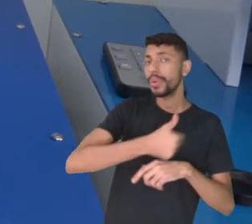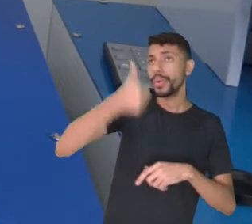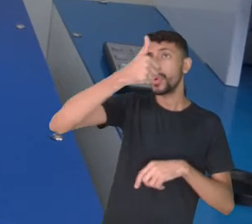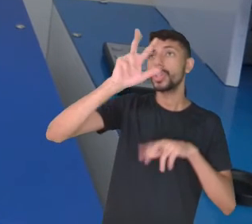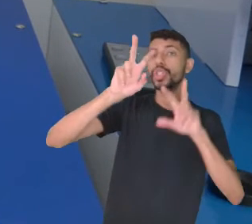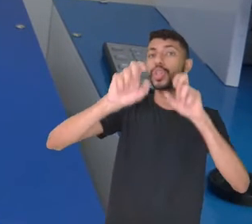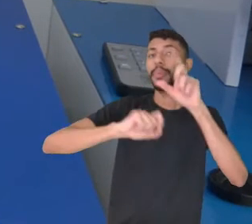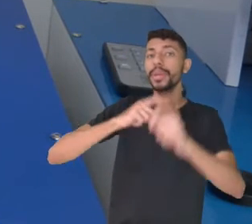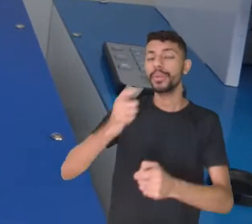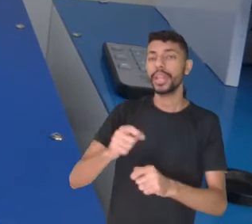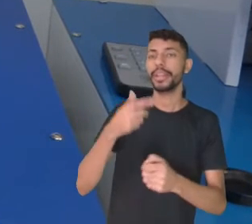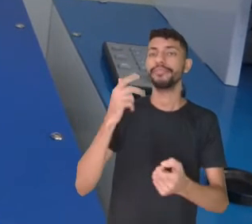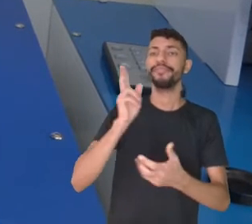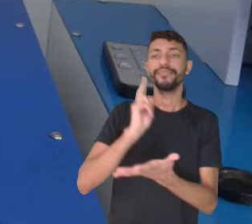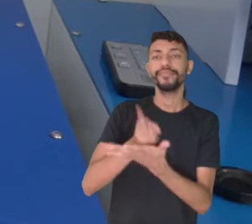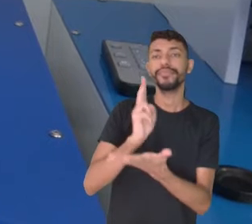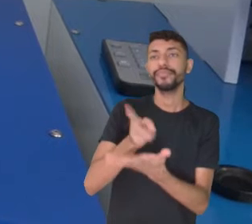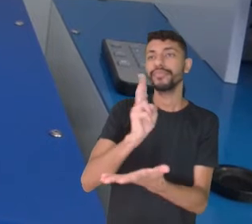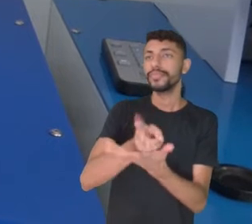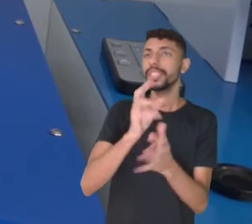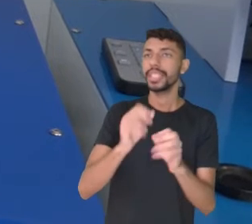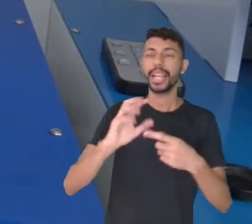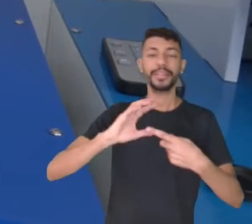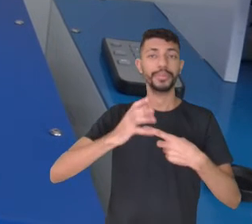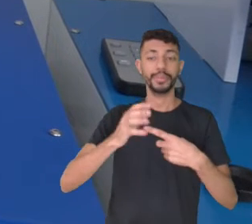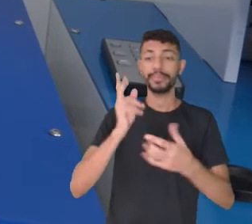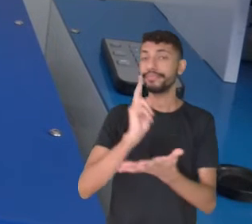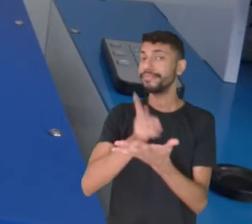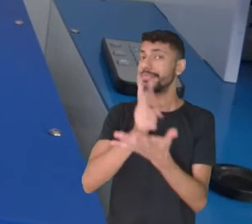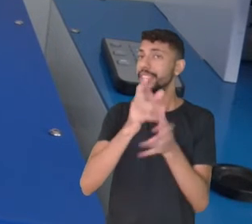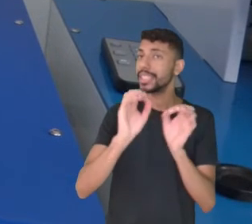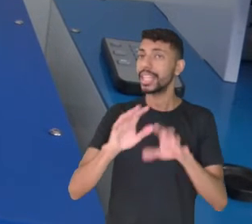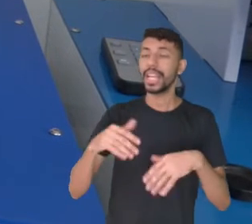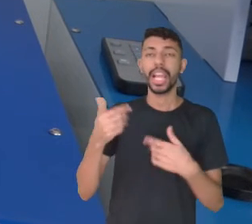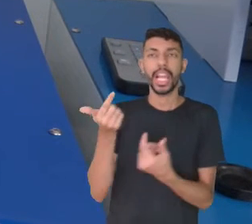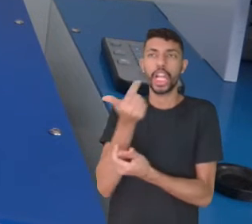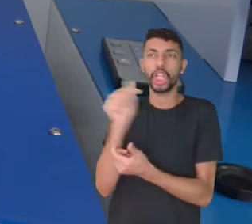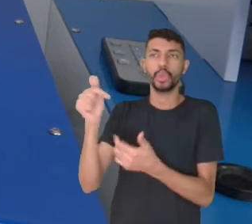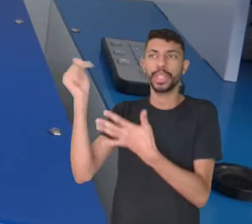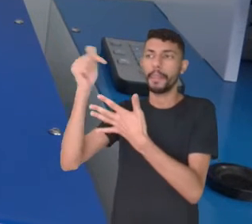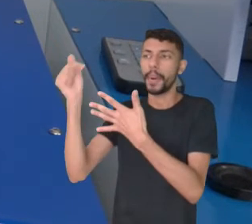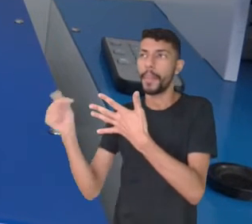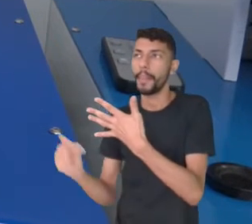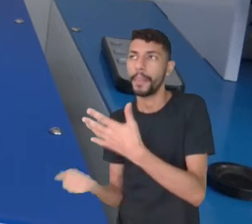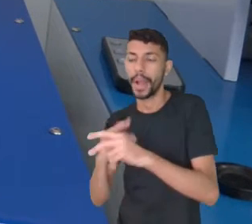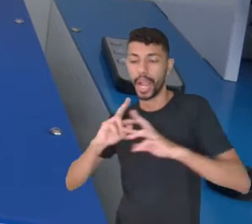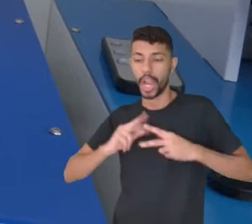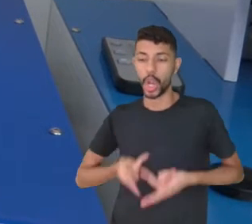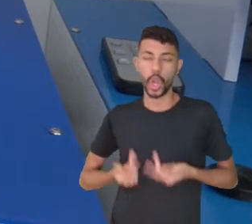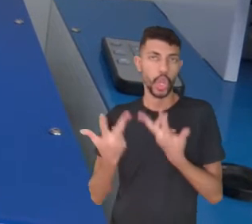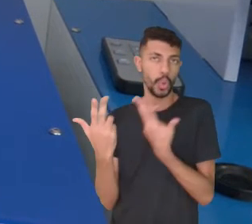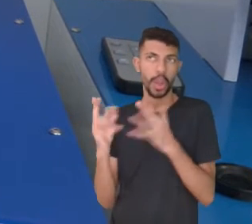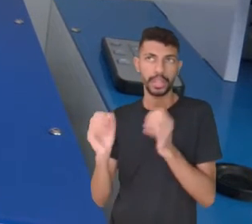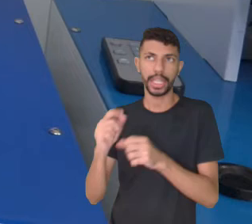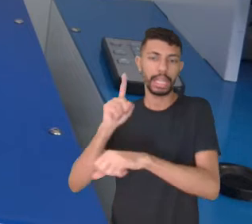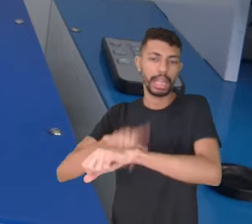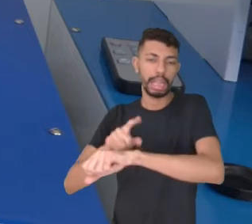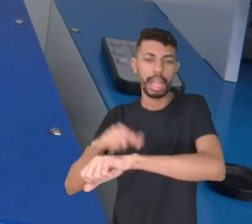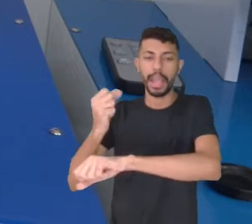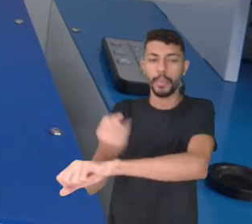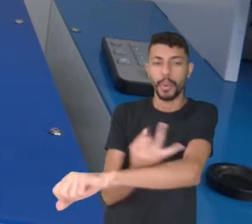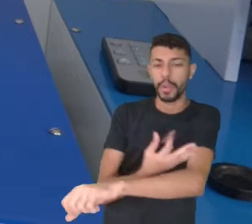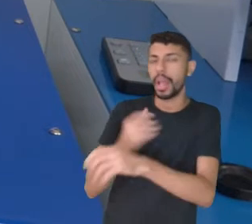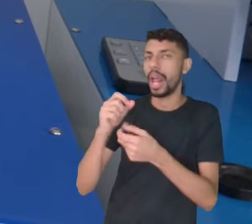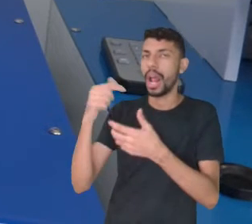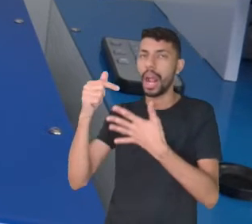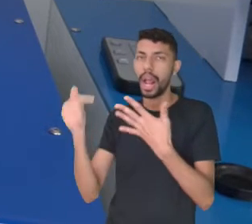constância. O equipamento é constante, né? Ele não trata essas questões que o ser humano tem de emocional, tempo, enfim. Então, esse é um grande